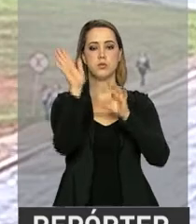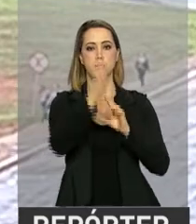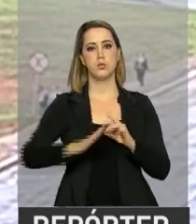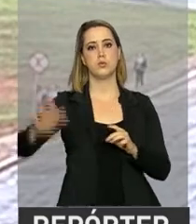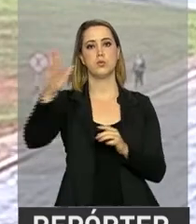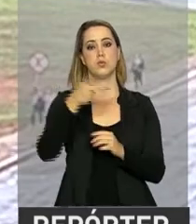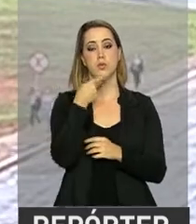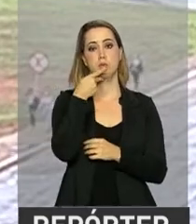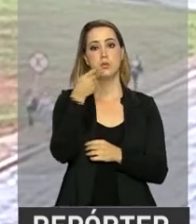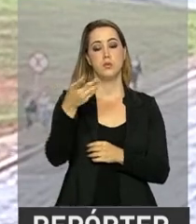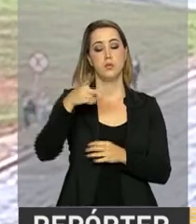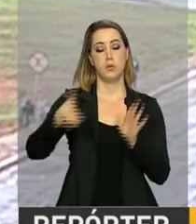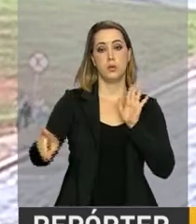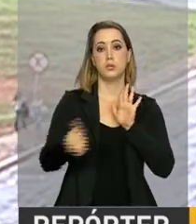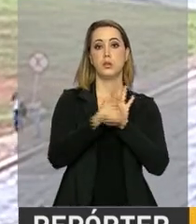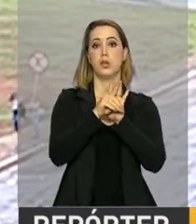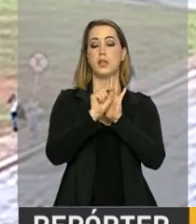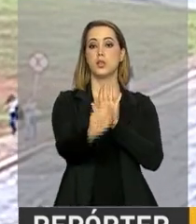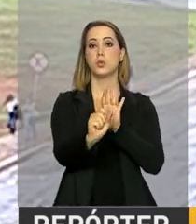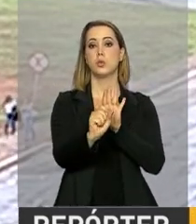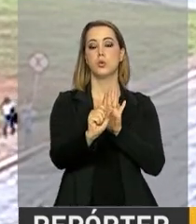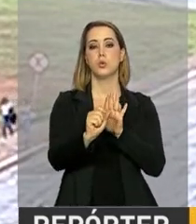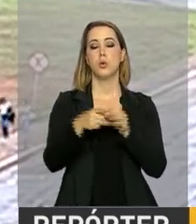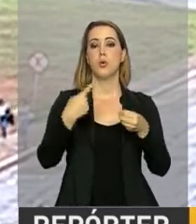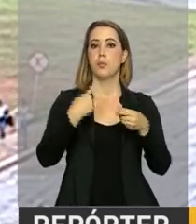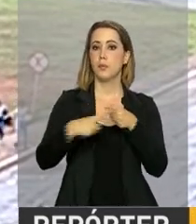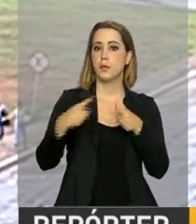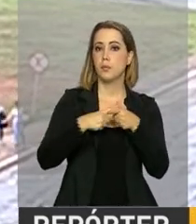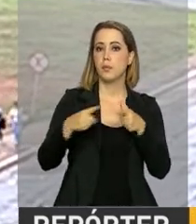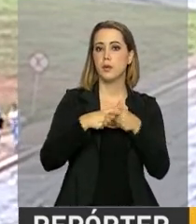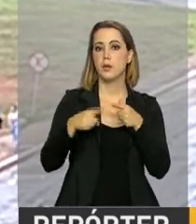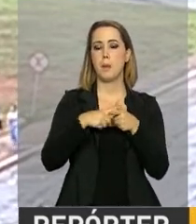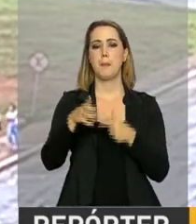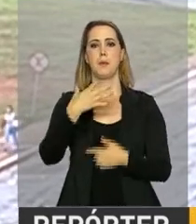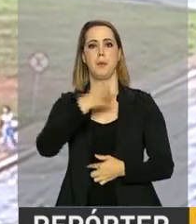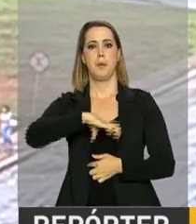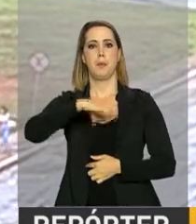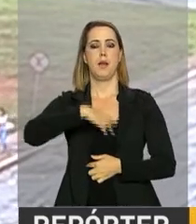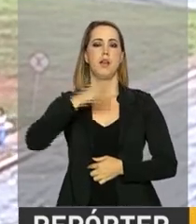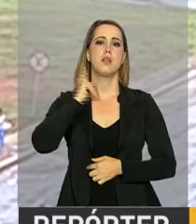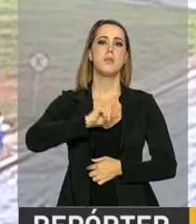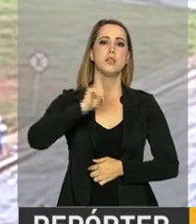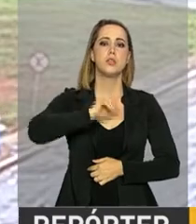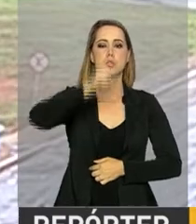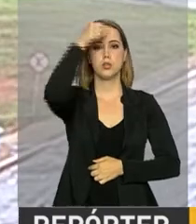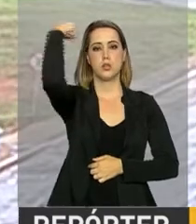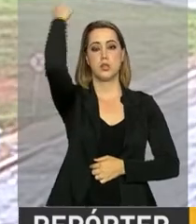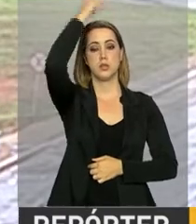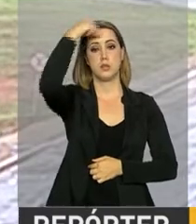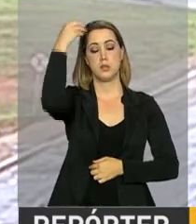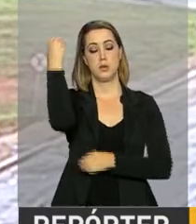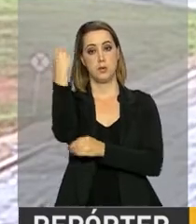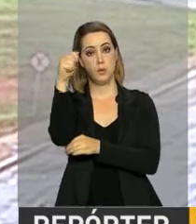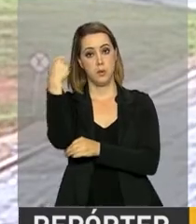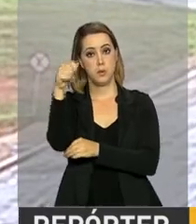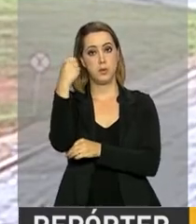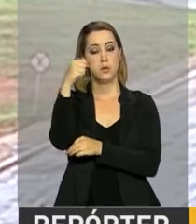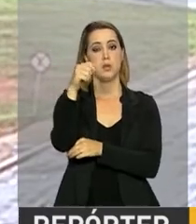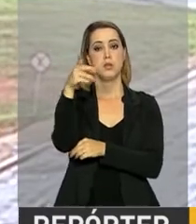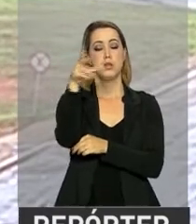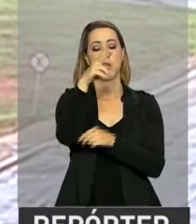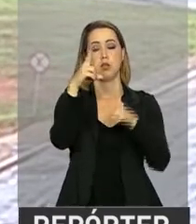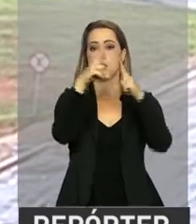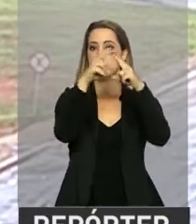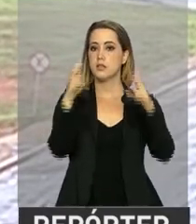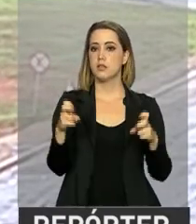decretou situação de emergência em 21 municípios nos estados da Bahia, Minas Gerais, Espírito Santo, Rio Grande do Sul, Santa Catarina